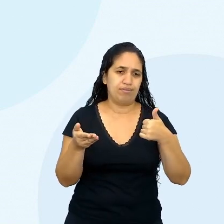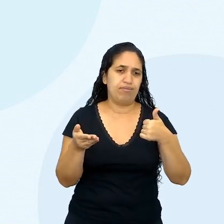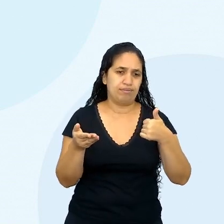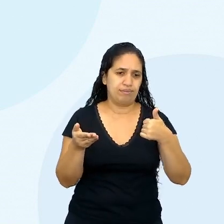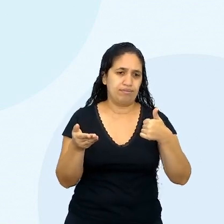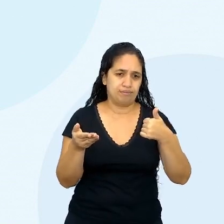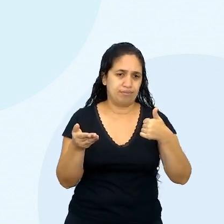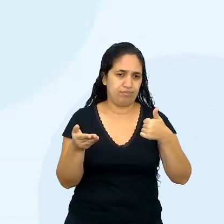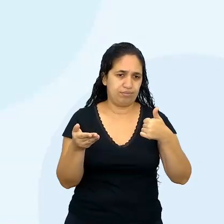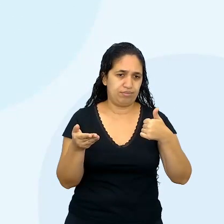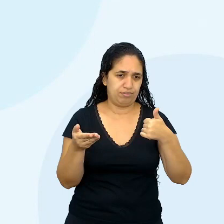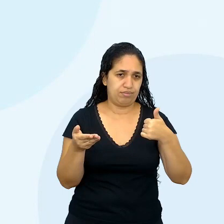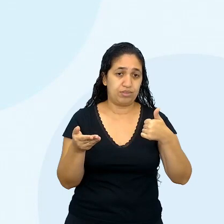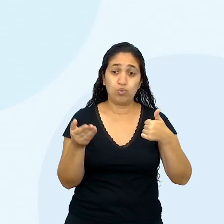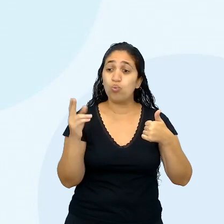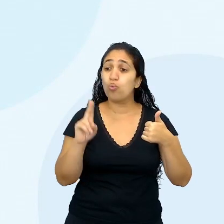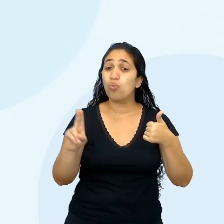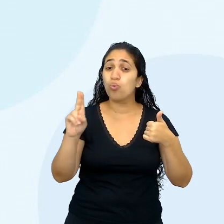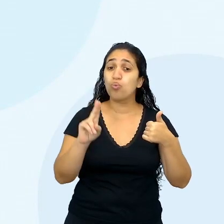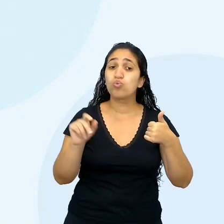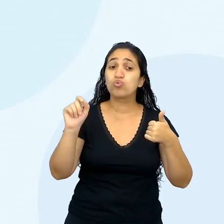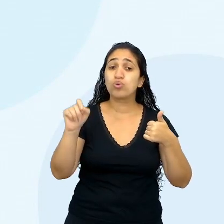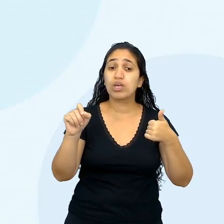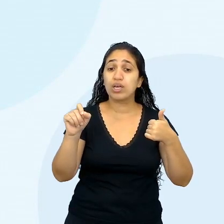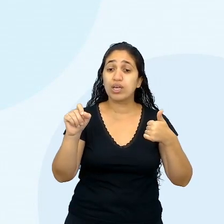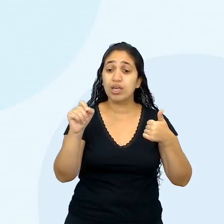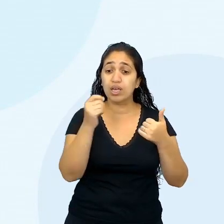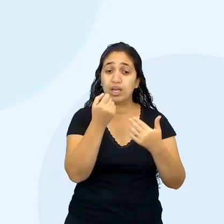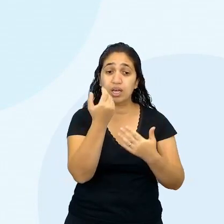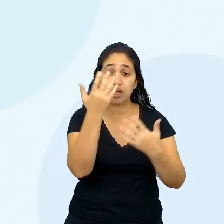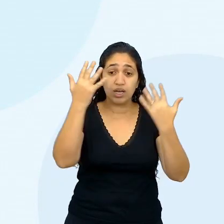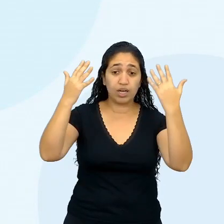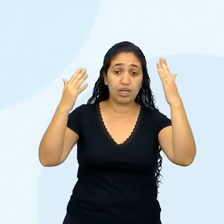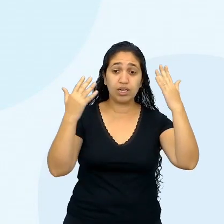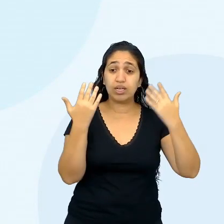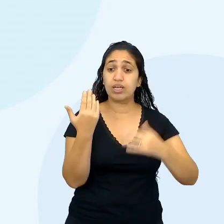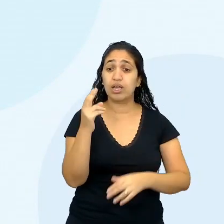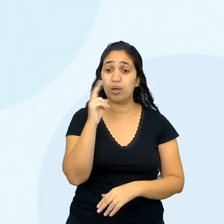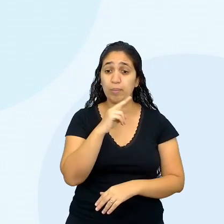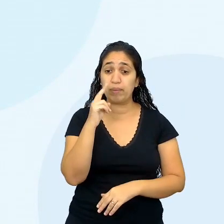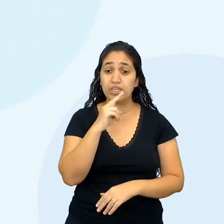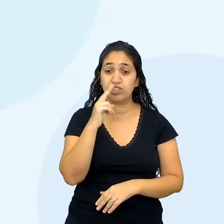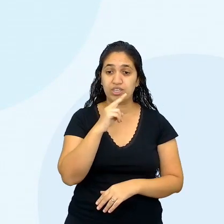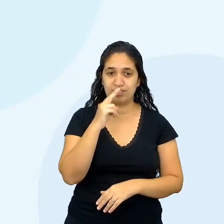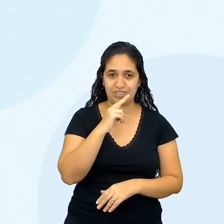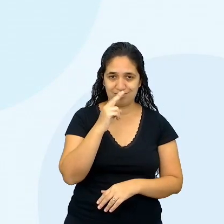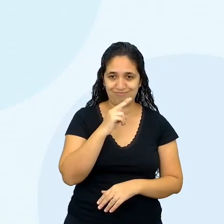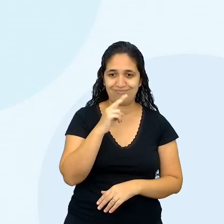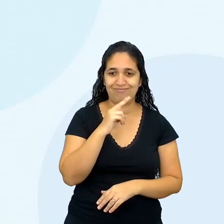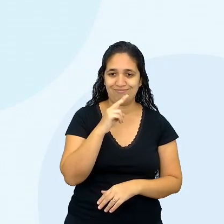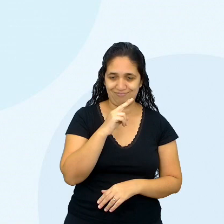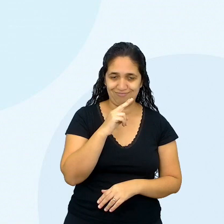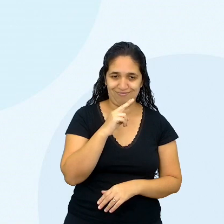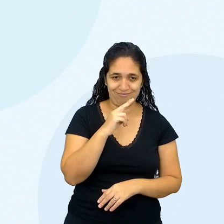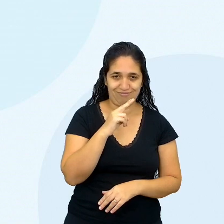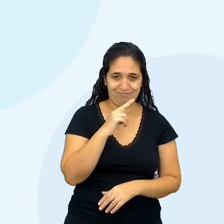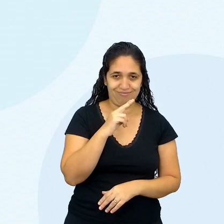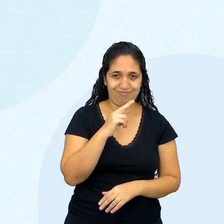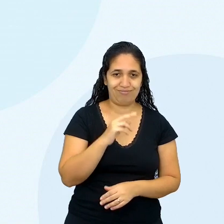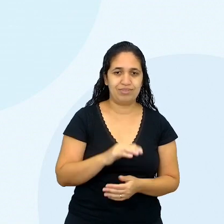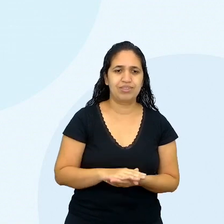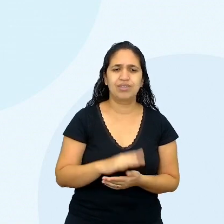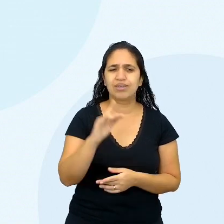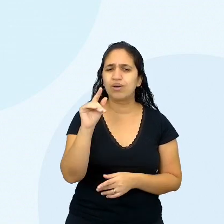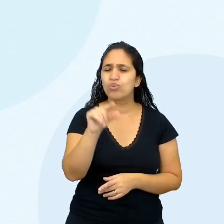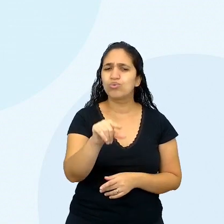o uso justamente dessa palavra emergência climática, né, e não mudança climática. Eu tenho dado